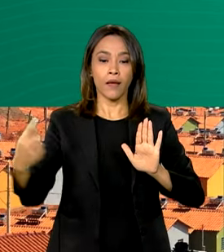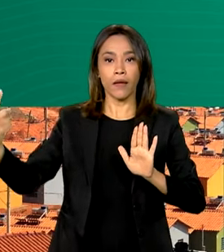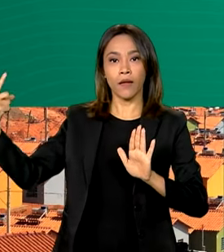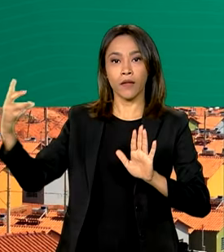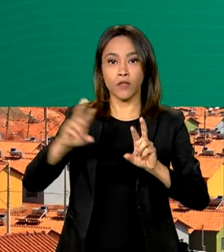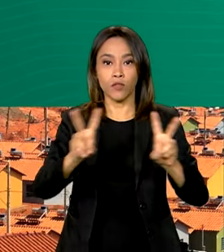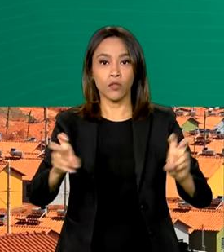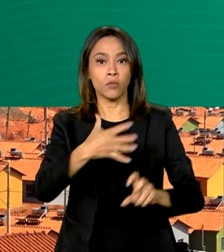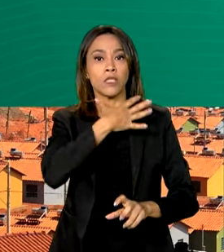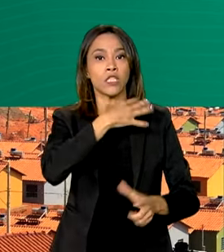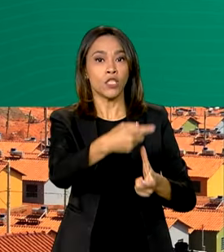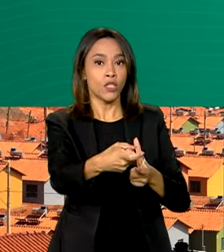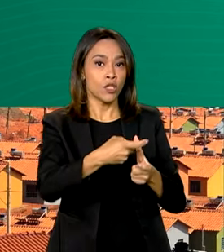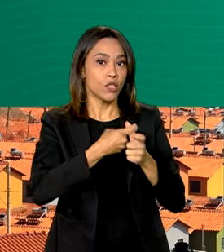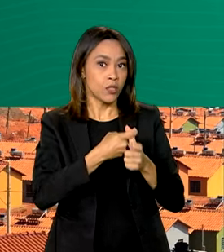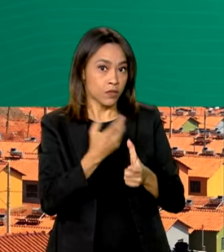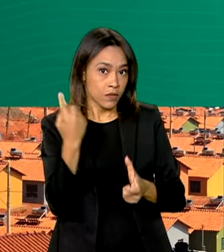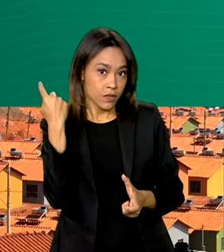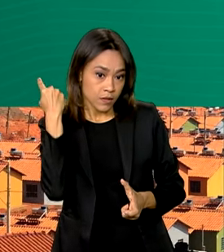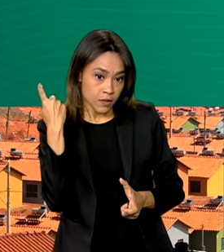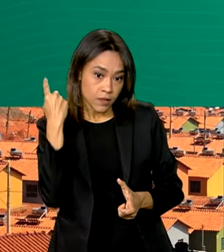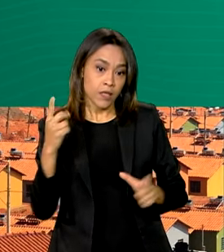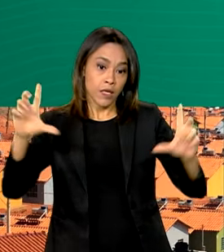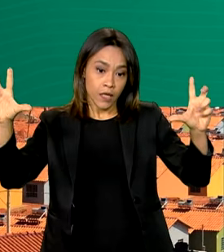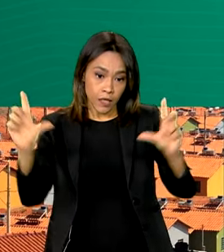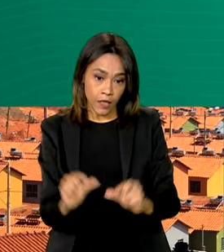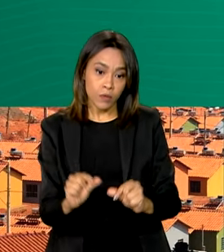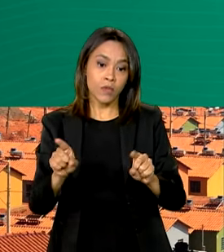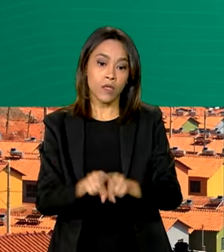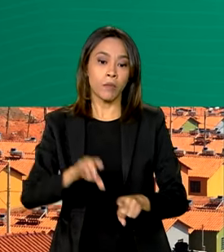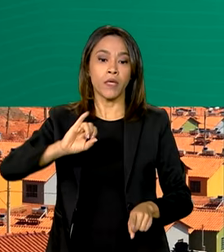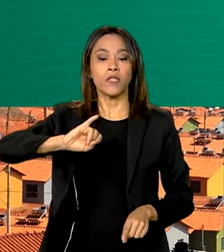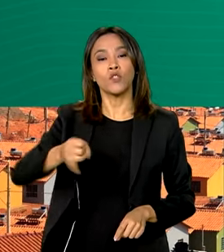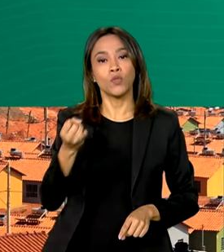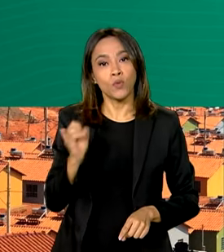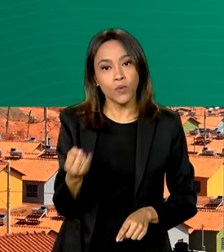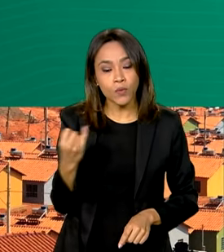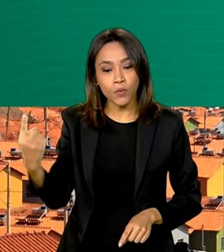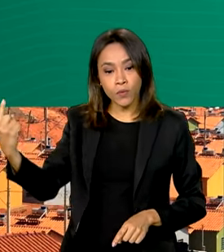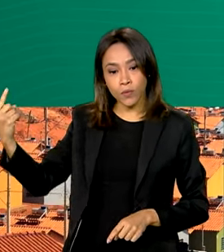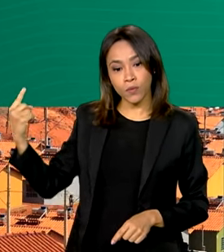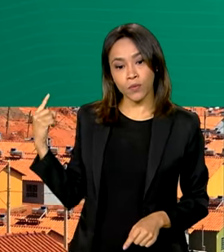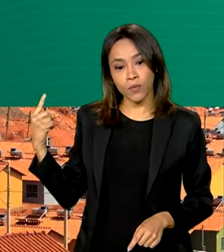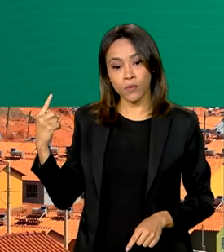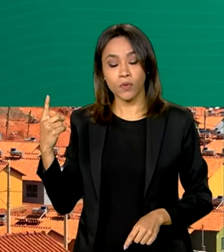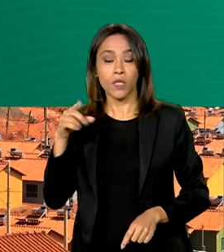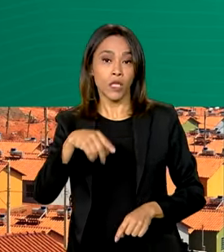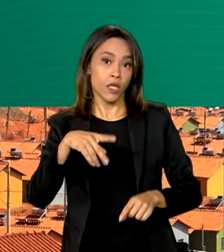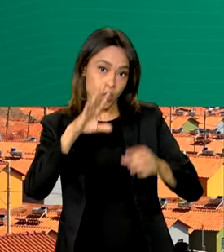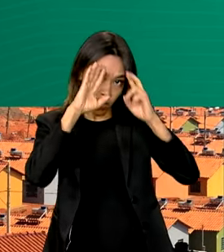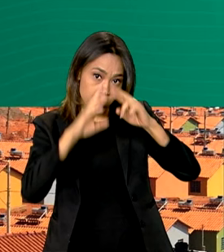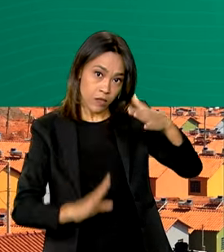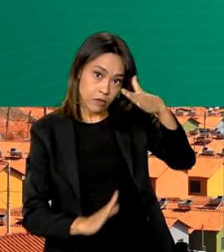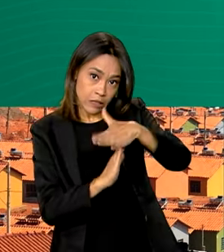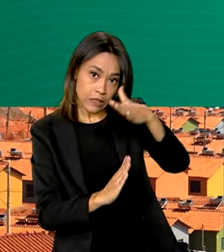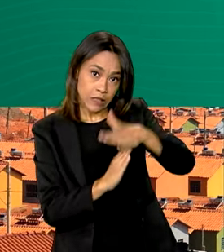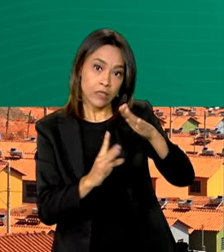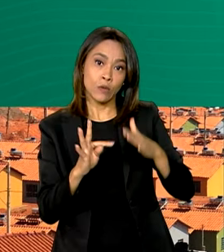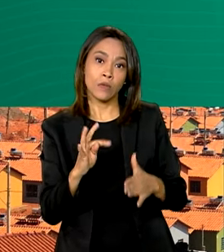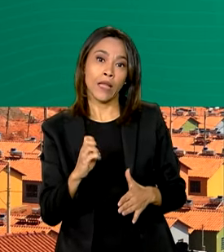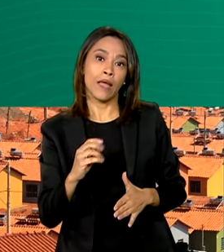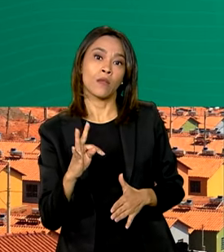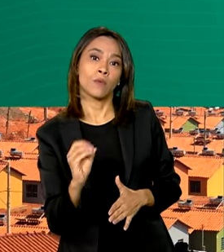e precatórios, com novo prazo, redução de juros e teto máximo das receitas correntes líquidas municipais a